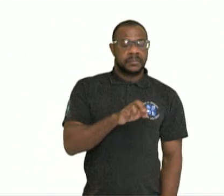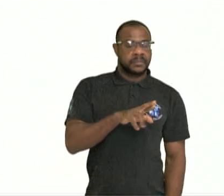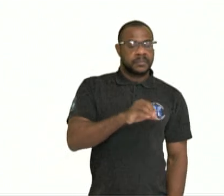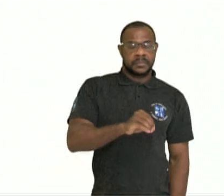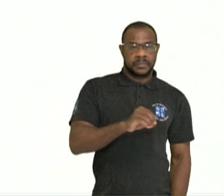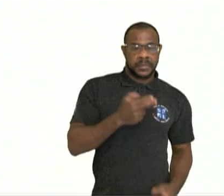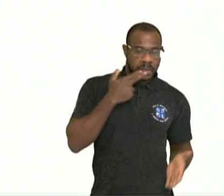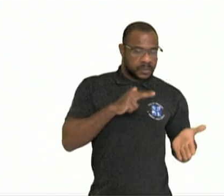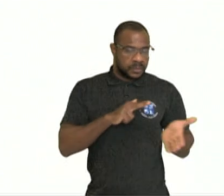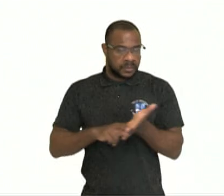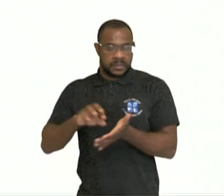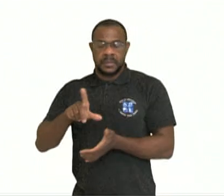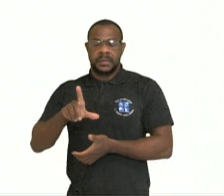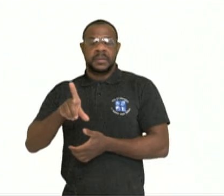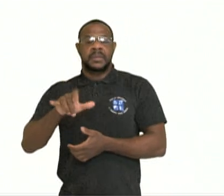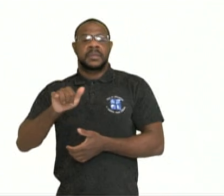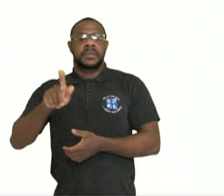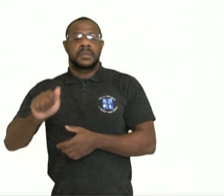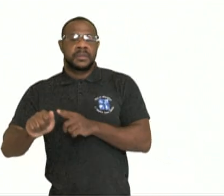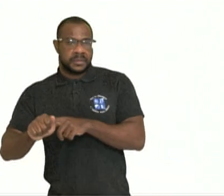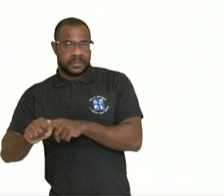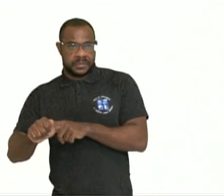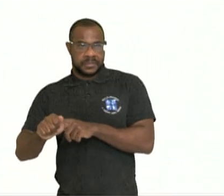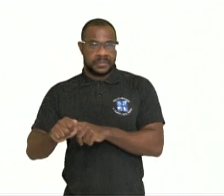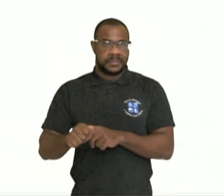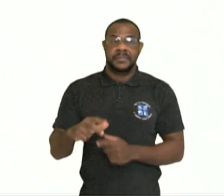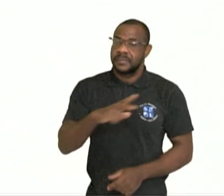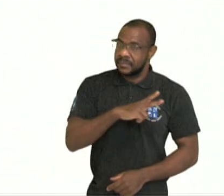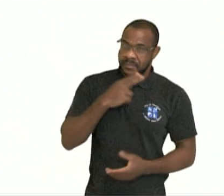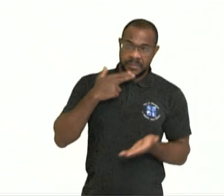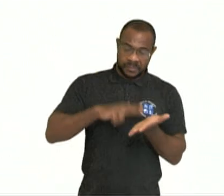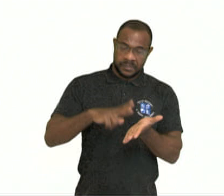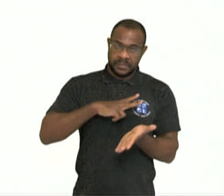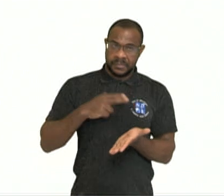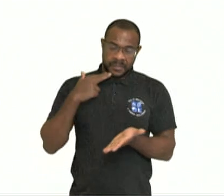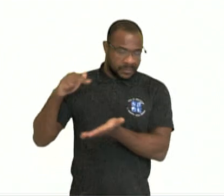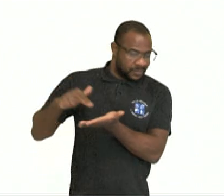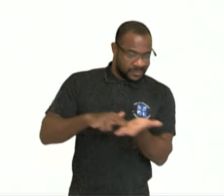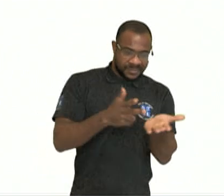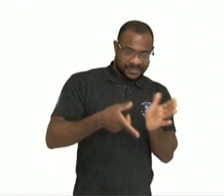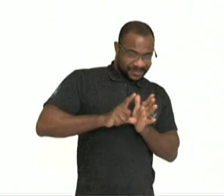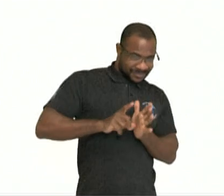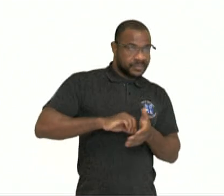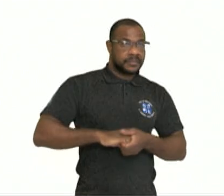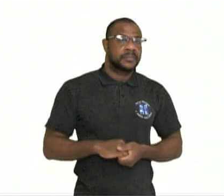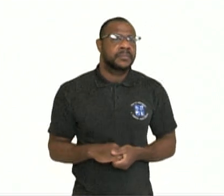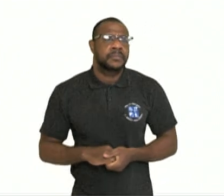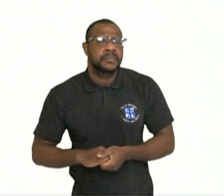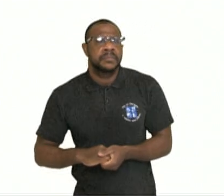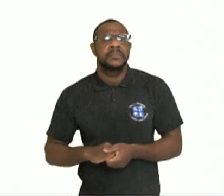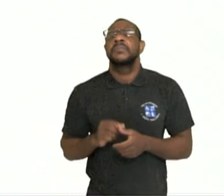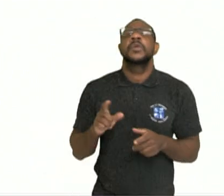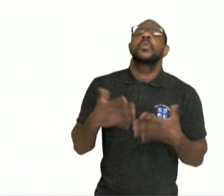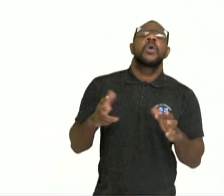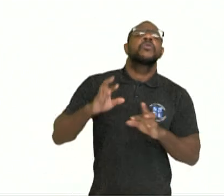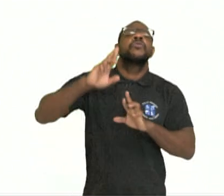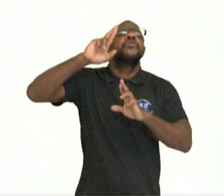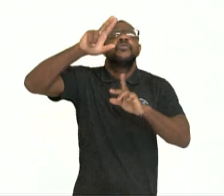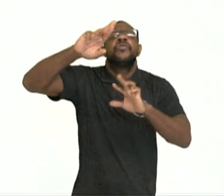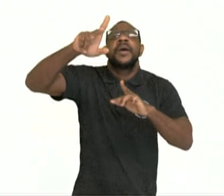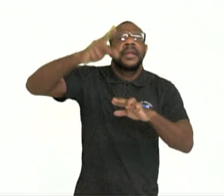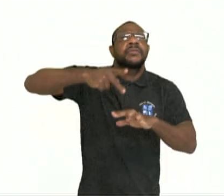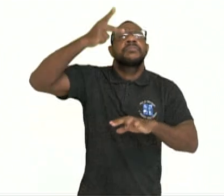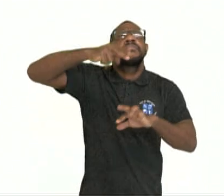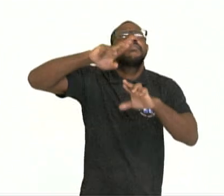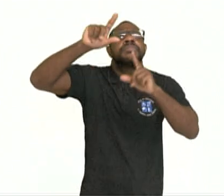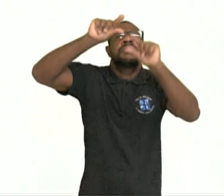enviou para a Lígia Fagundes, da sua carta pessoal, que ela também já tinha enviado. Que diferença você nota entre as